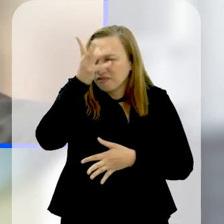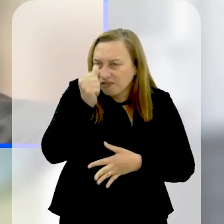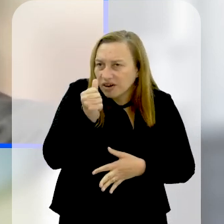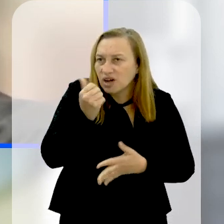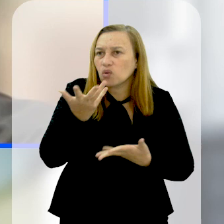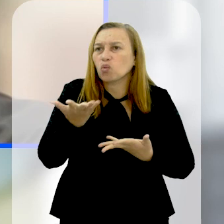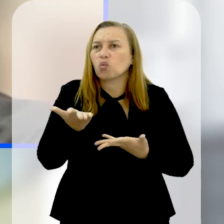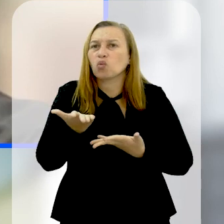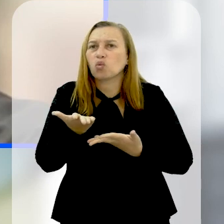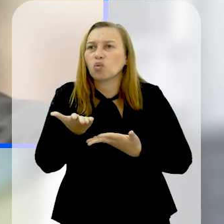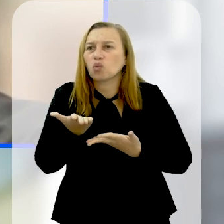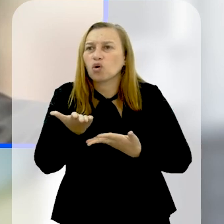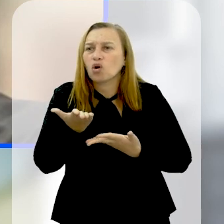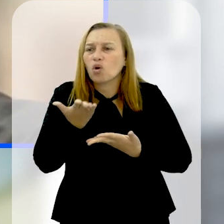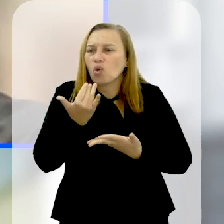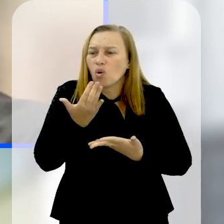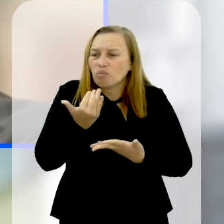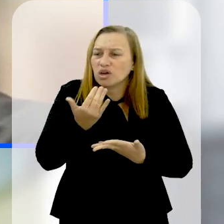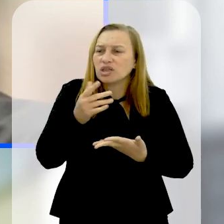até, comida,